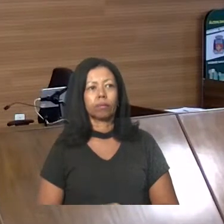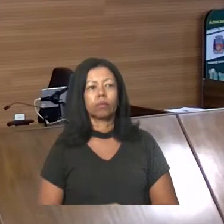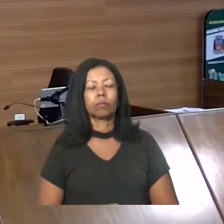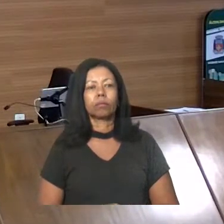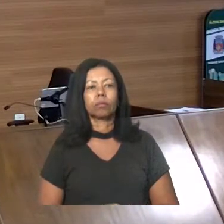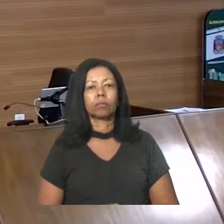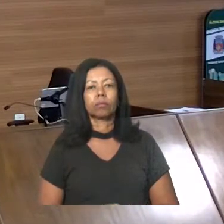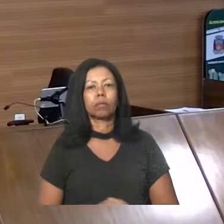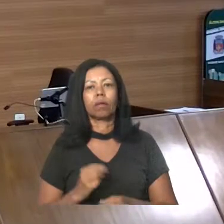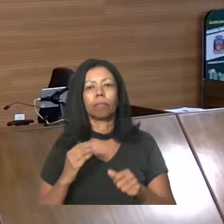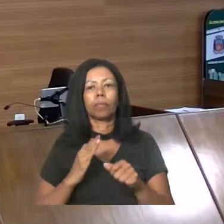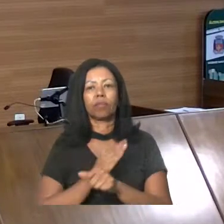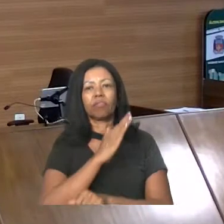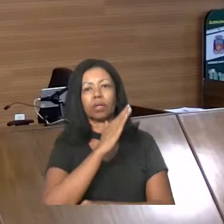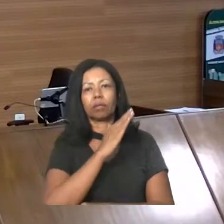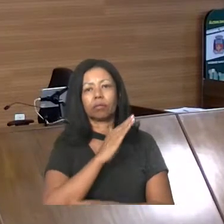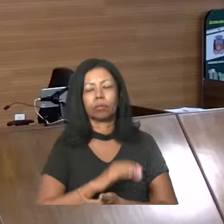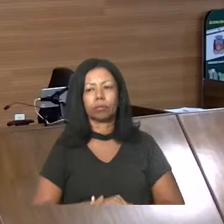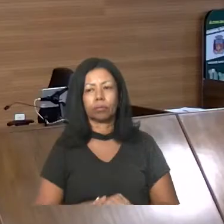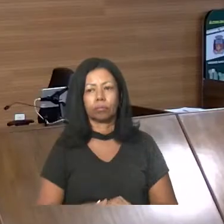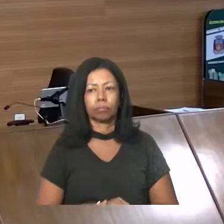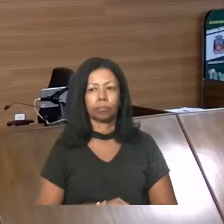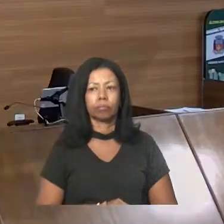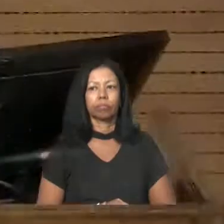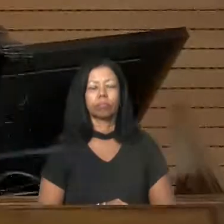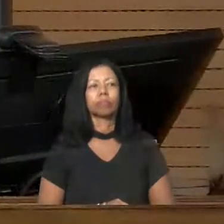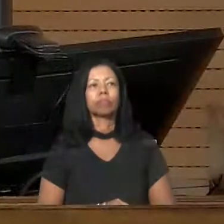Está, portanto, aprovado.